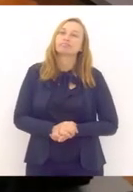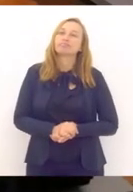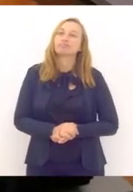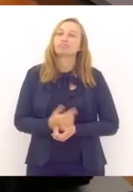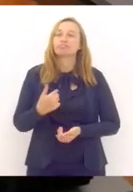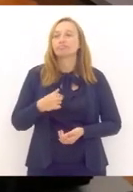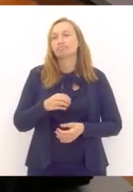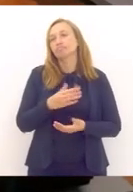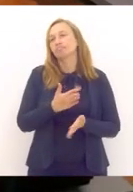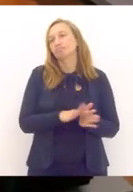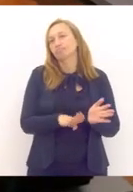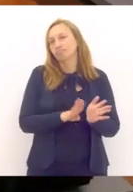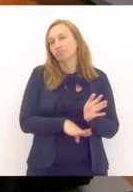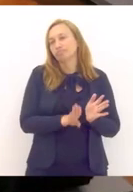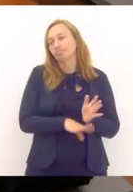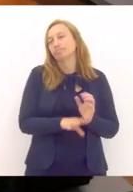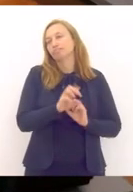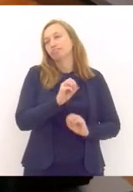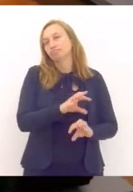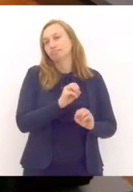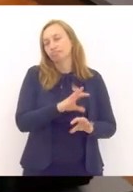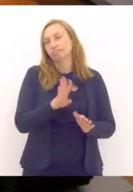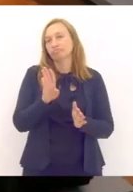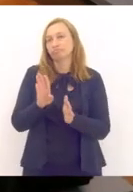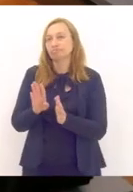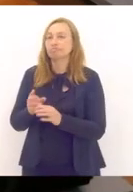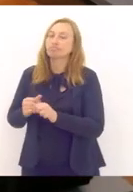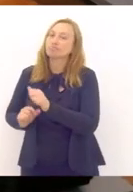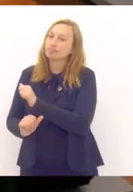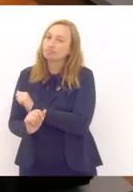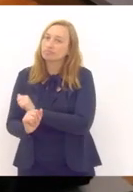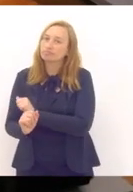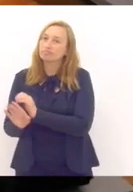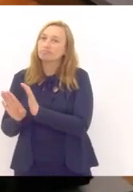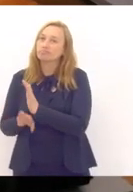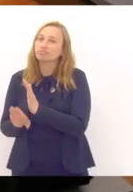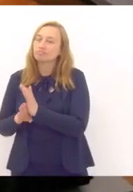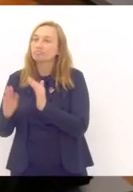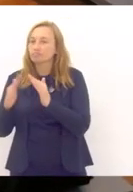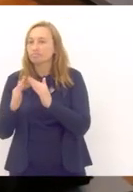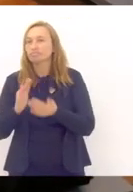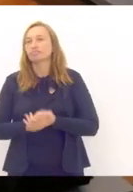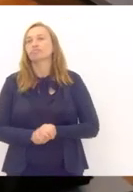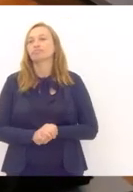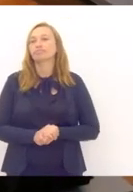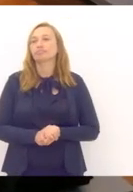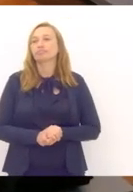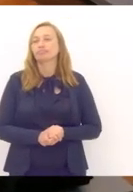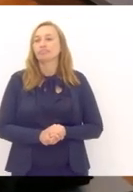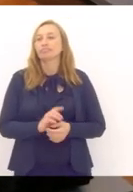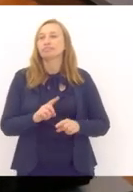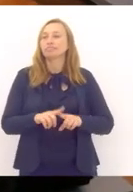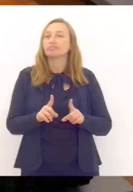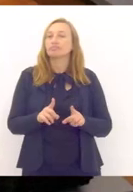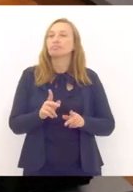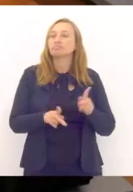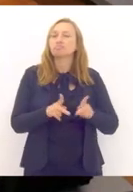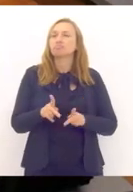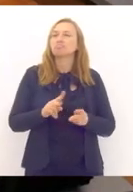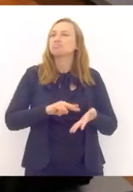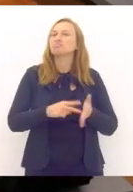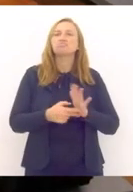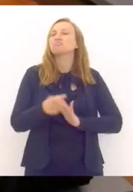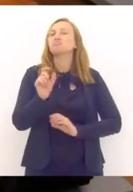tanto em educação, eu gastei tanto no investimento em habitação. Mas para a população, o que, é que isso é?